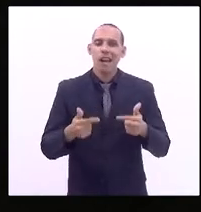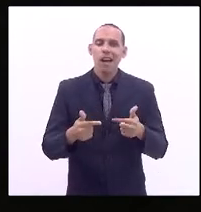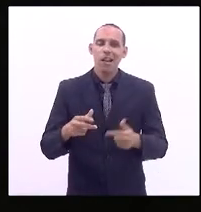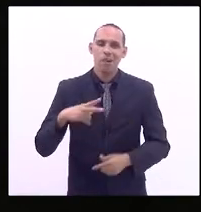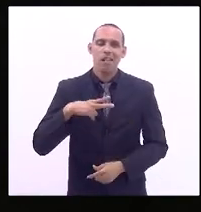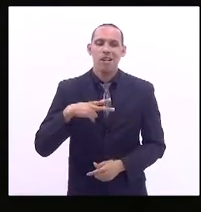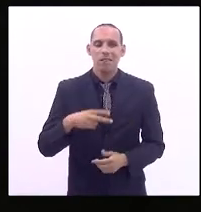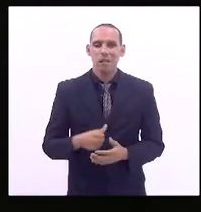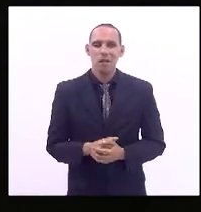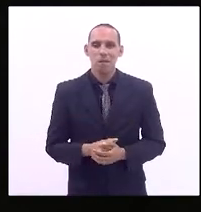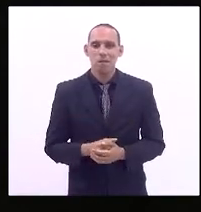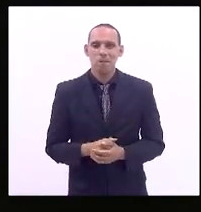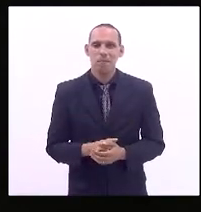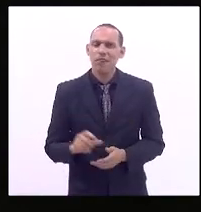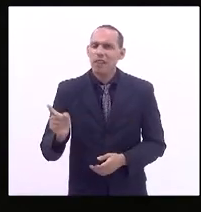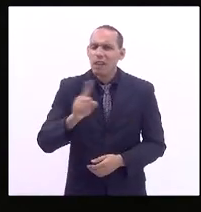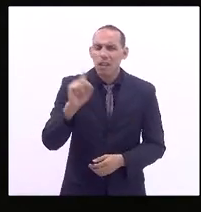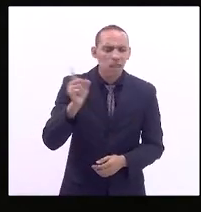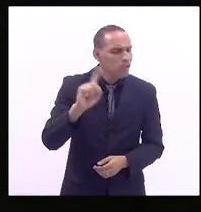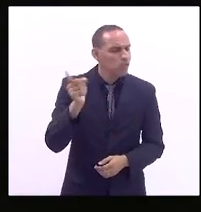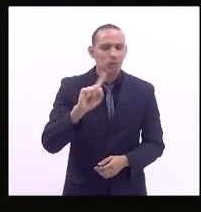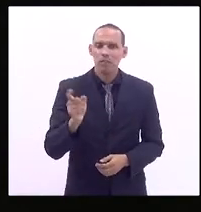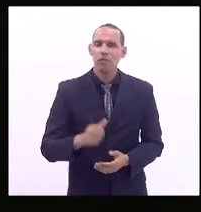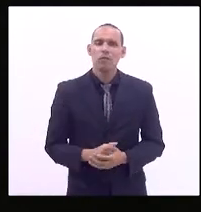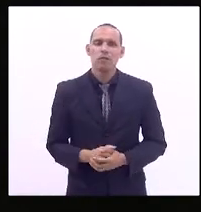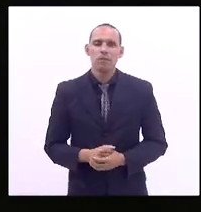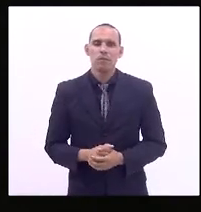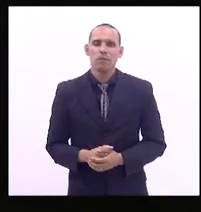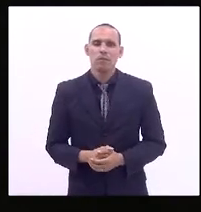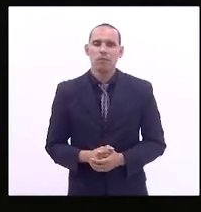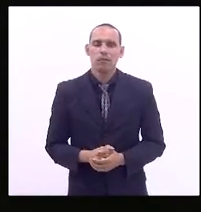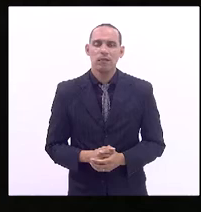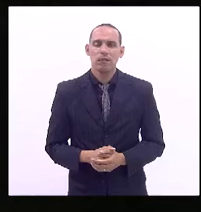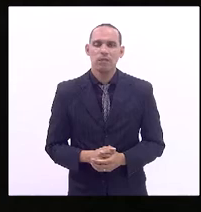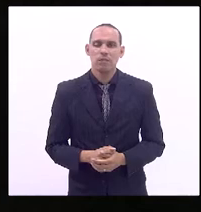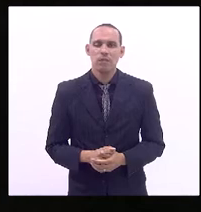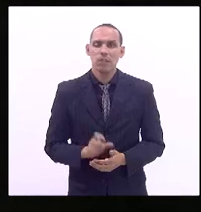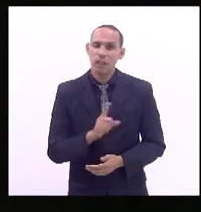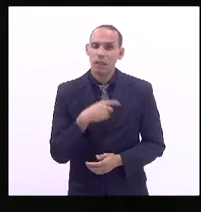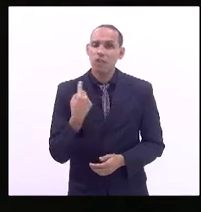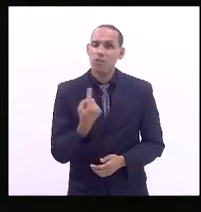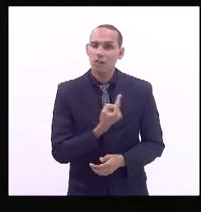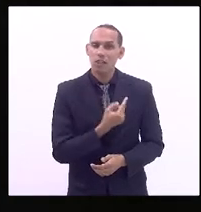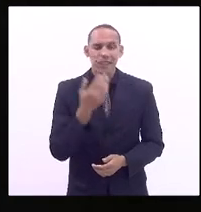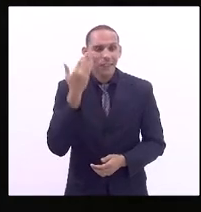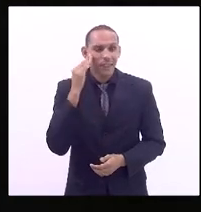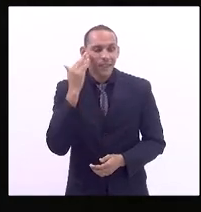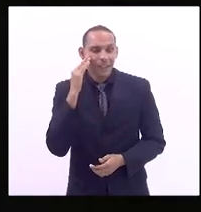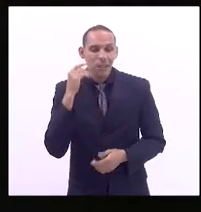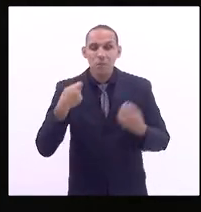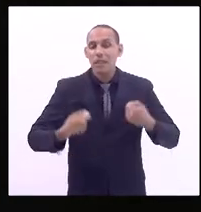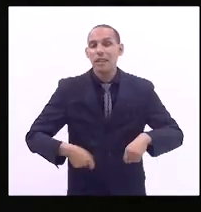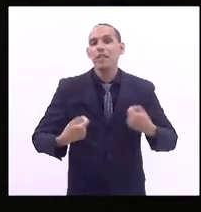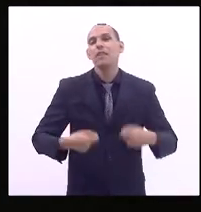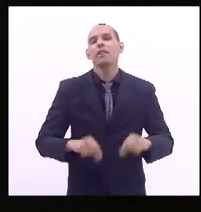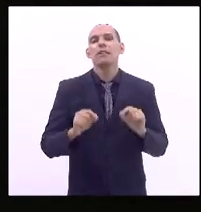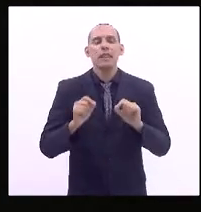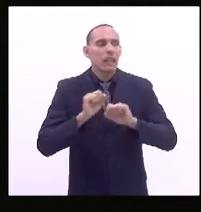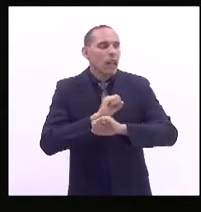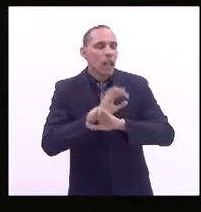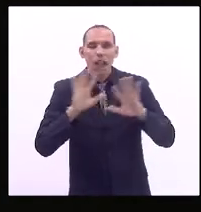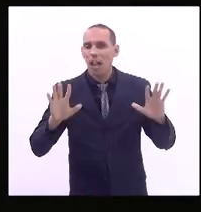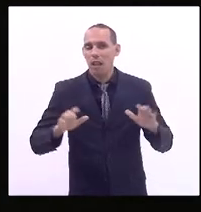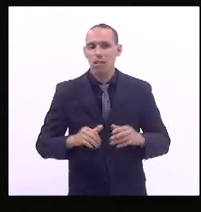privada não senhor não senhor' e a gente tem que entender com muita